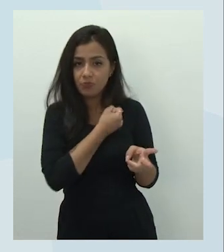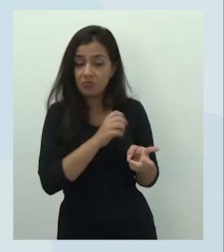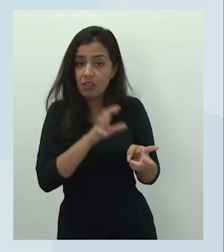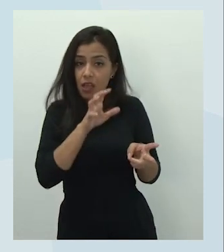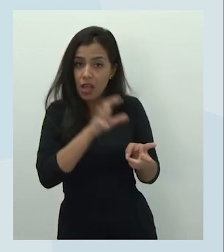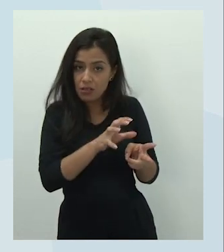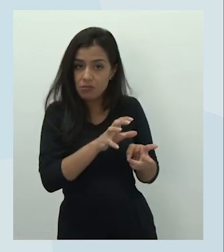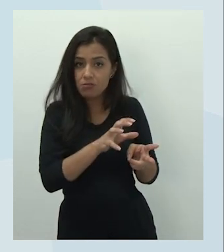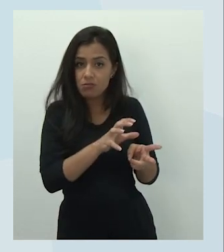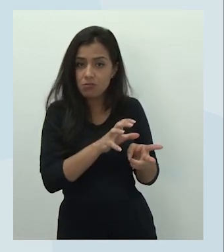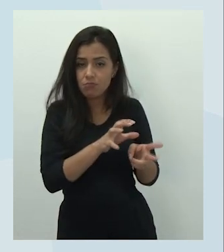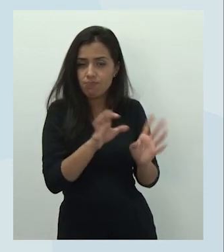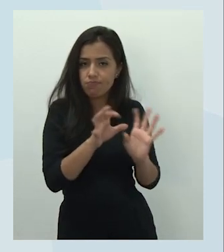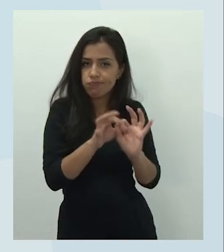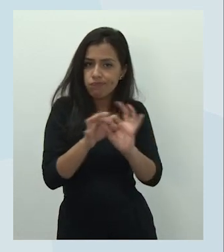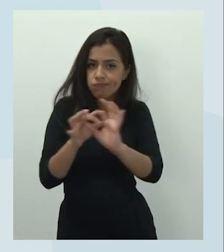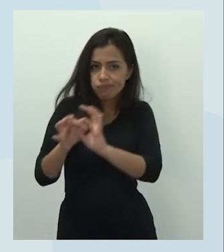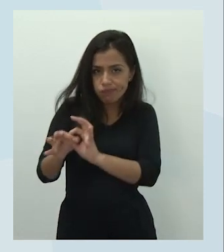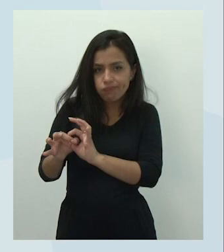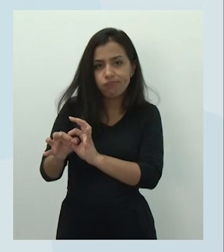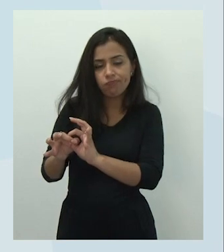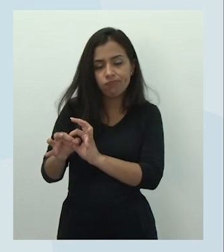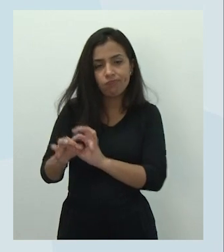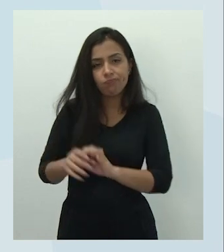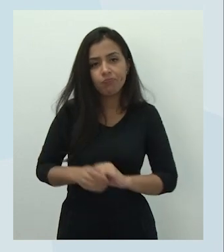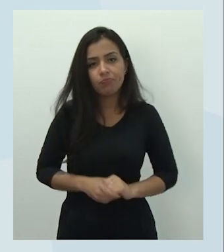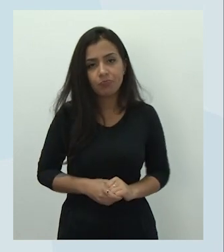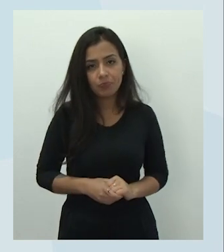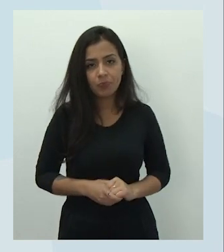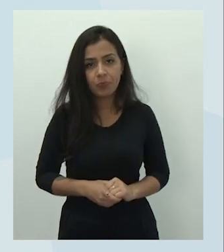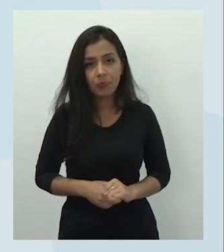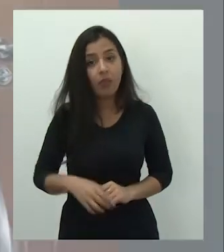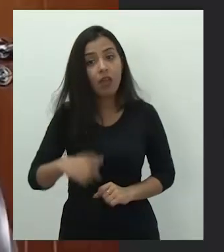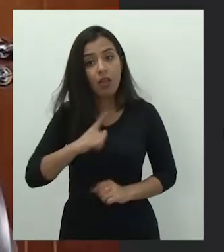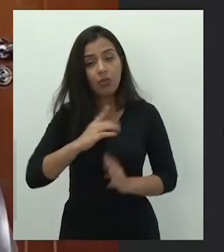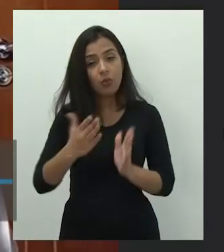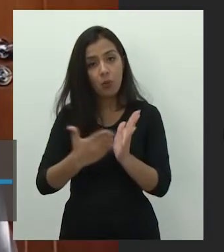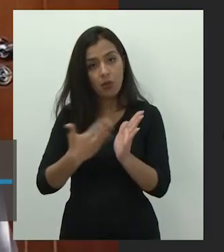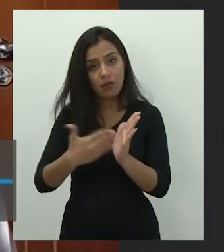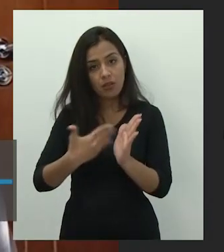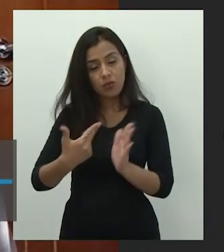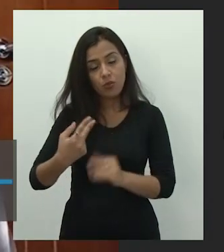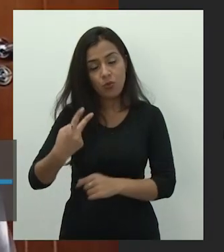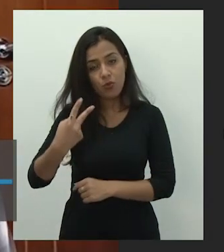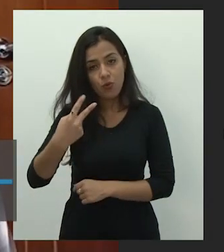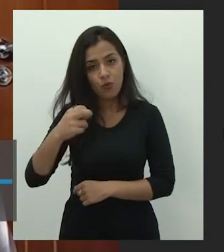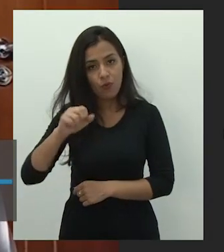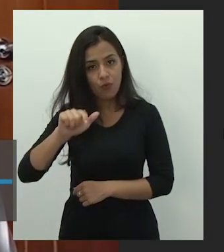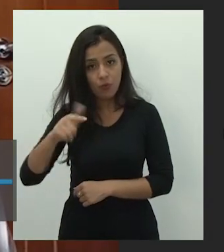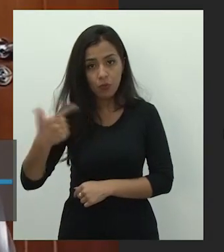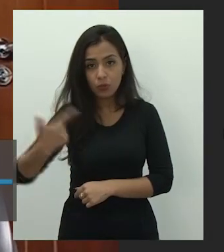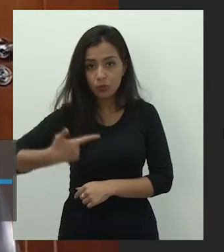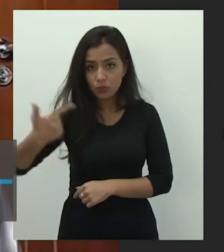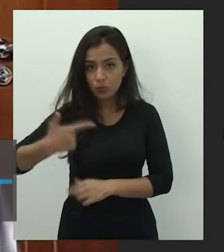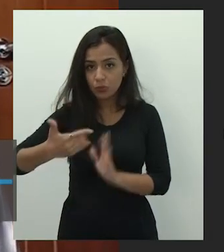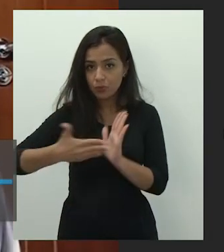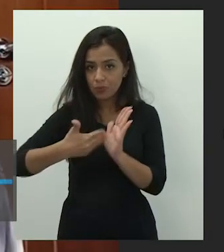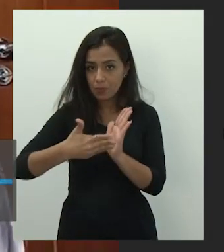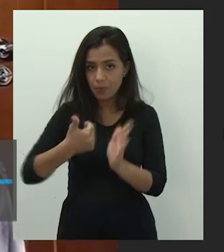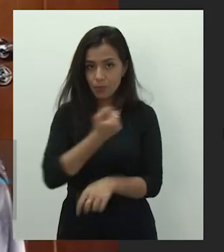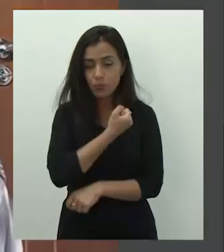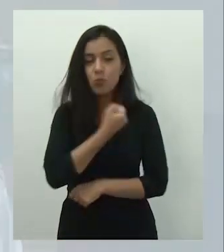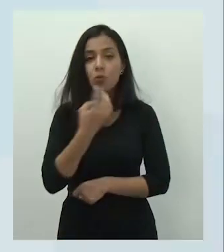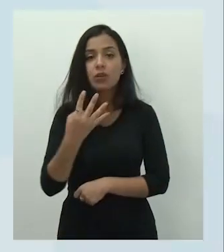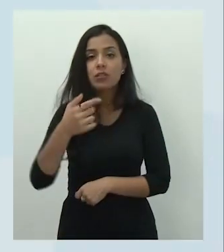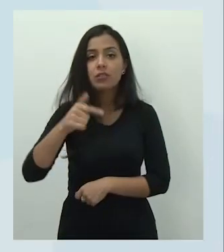a noção de equivalência. E aí, no caderno do EMAI, volume 2, na página 47, aparece a